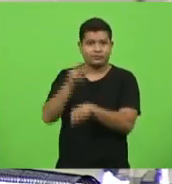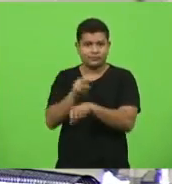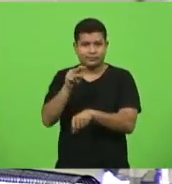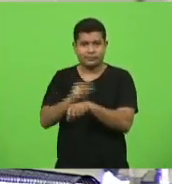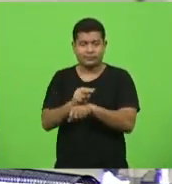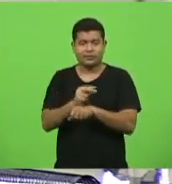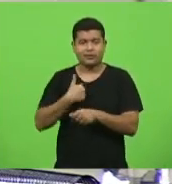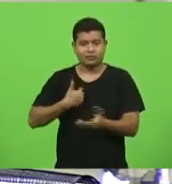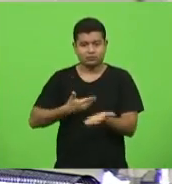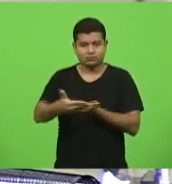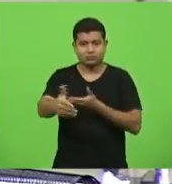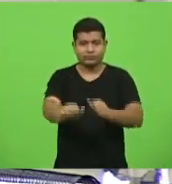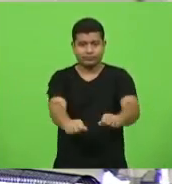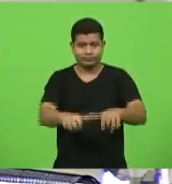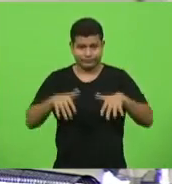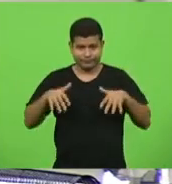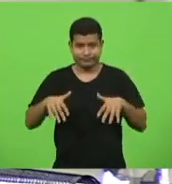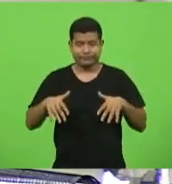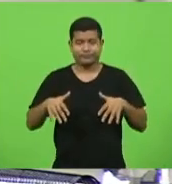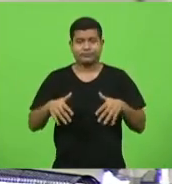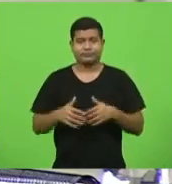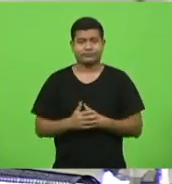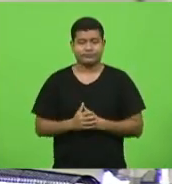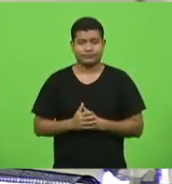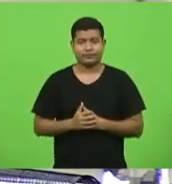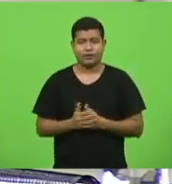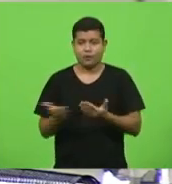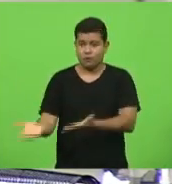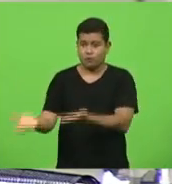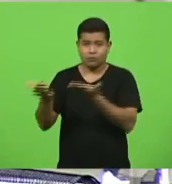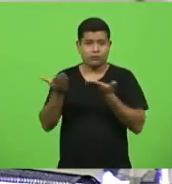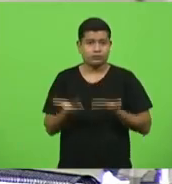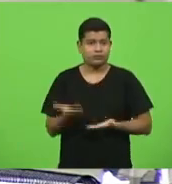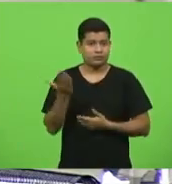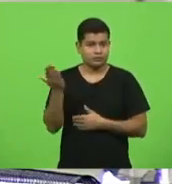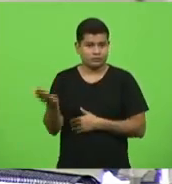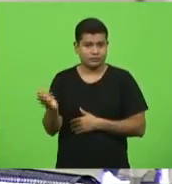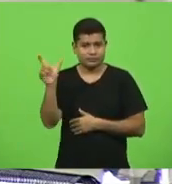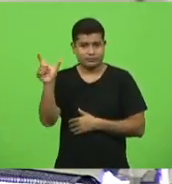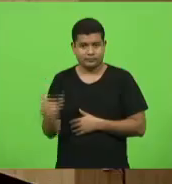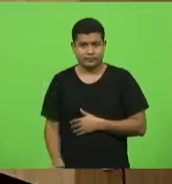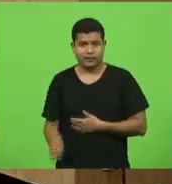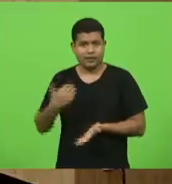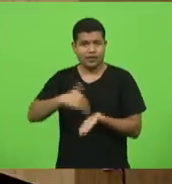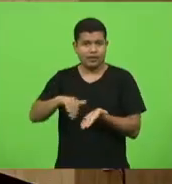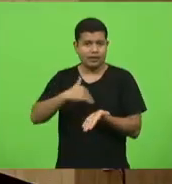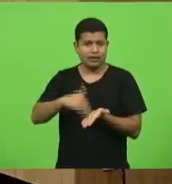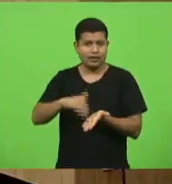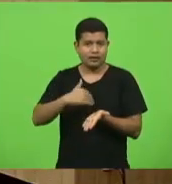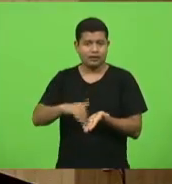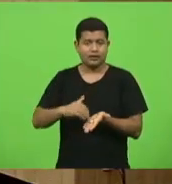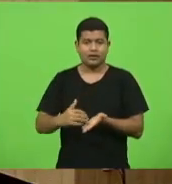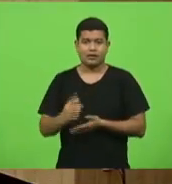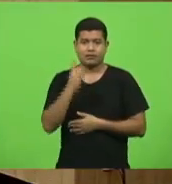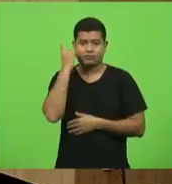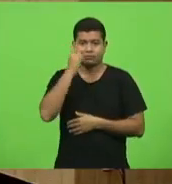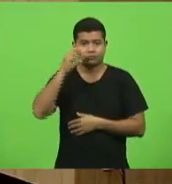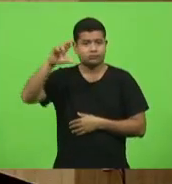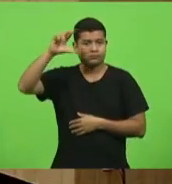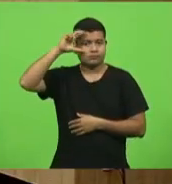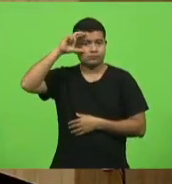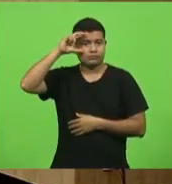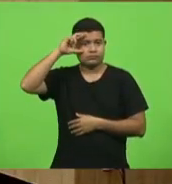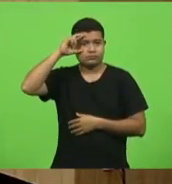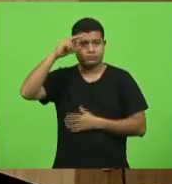declaro aberta a presente sessão. Convido o senhor secretário, deputado Alba, para que